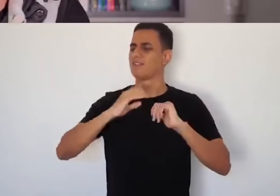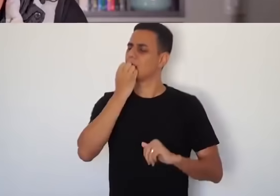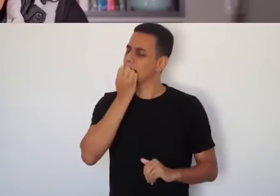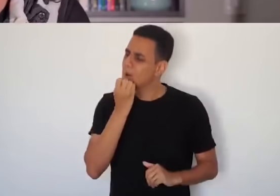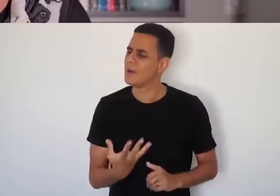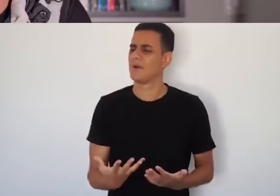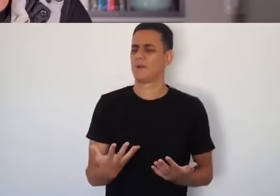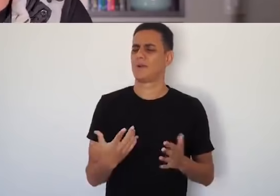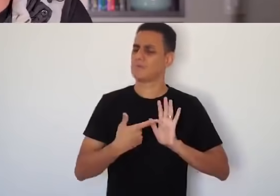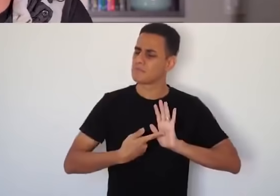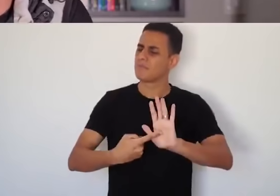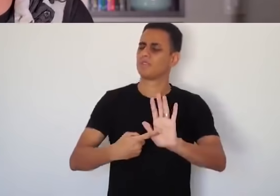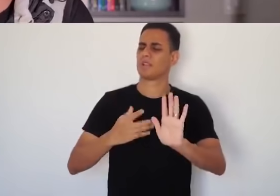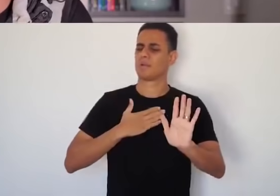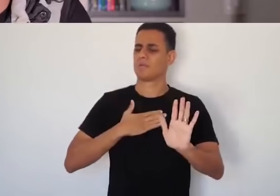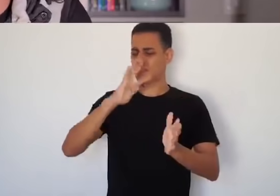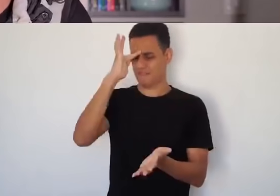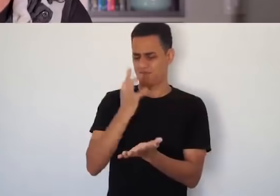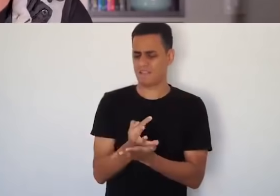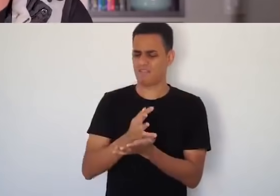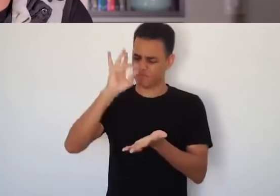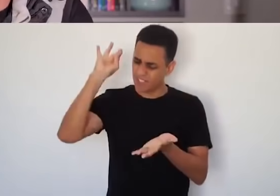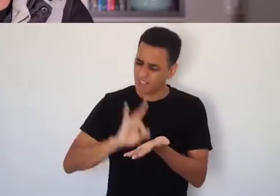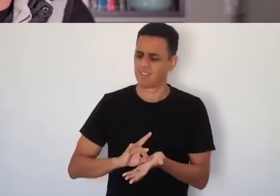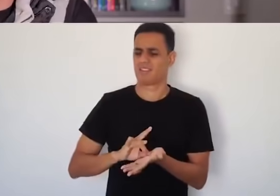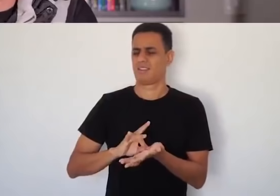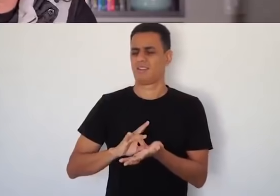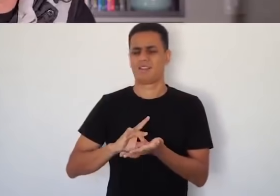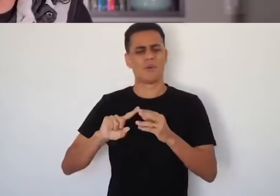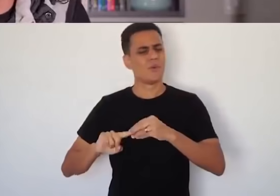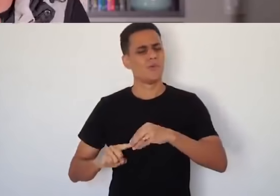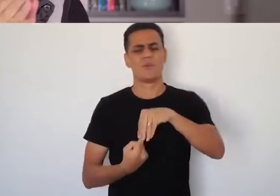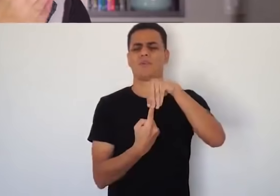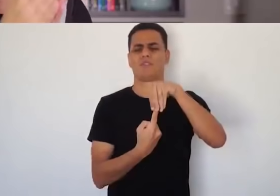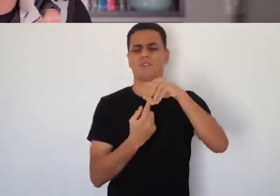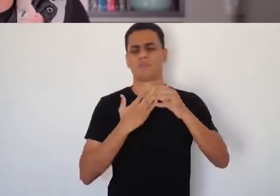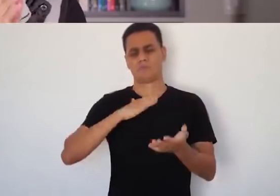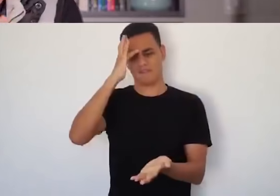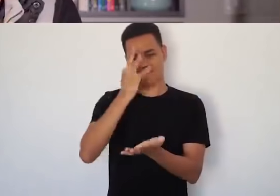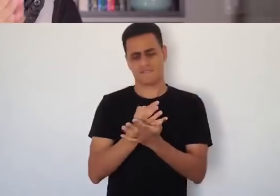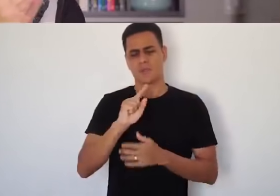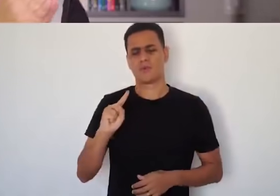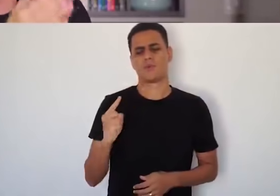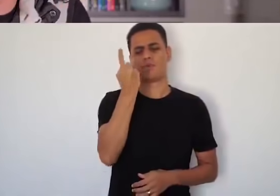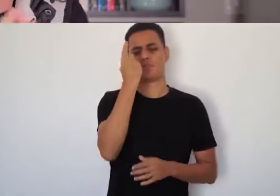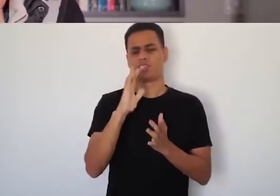nossa fé. Nós nos arrependemos, Senhor. Nós queremos viver uma fé de lealdade, de